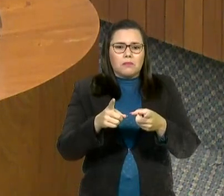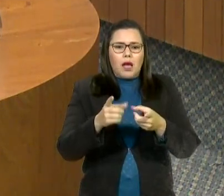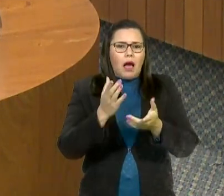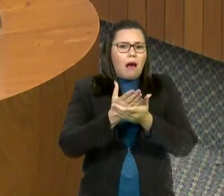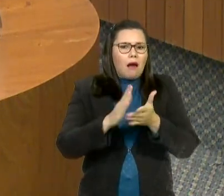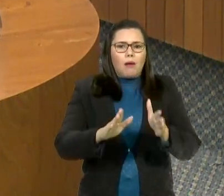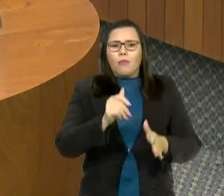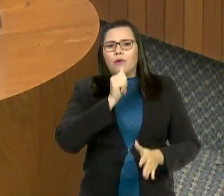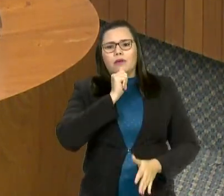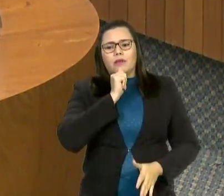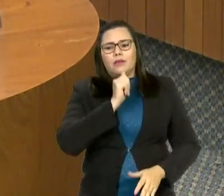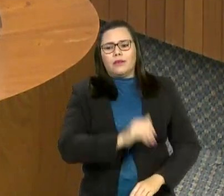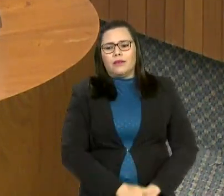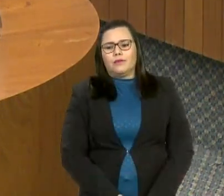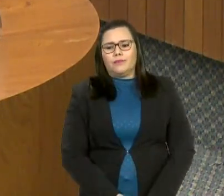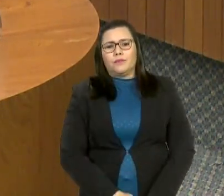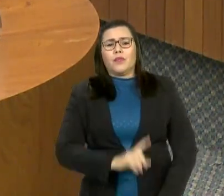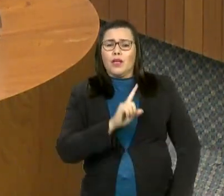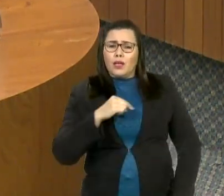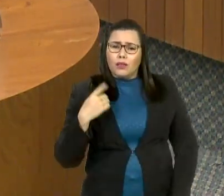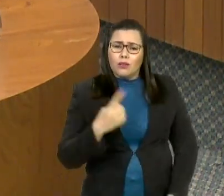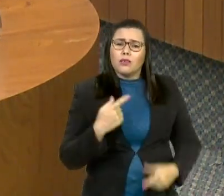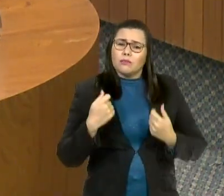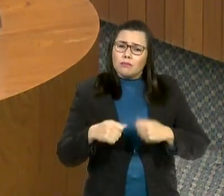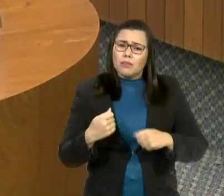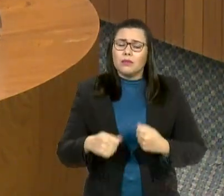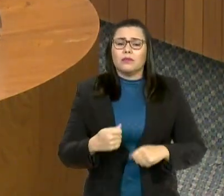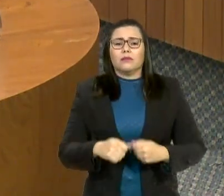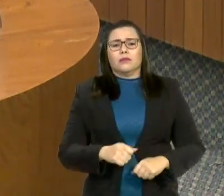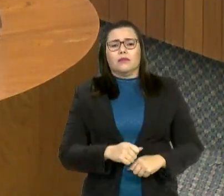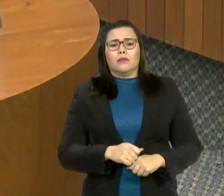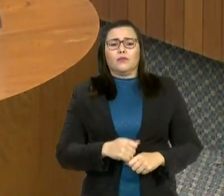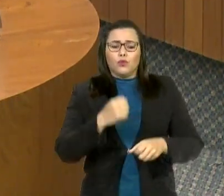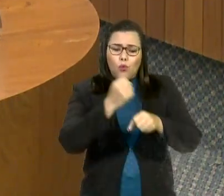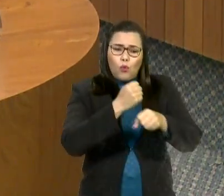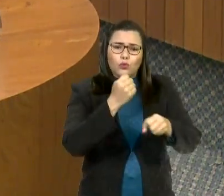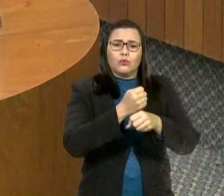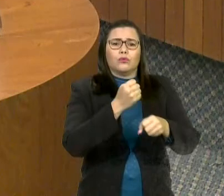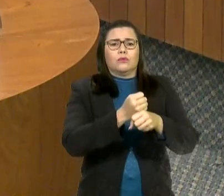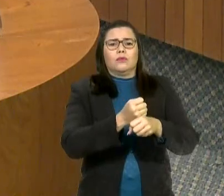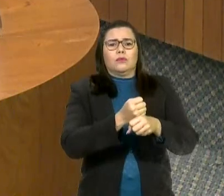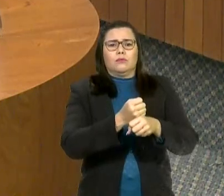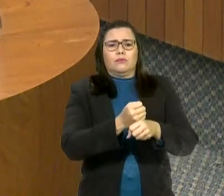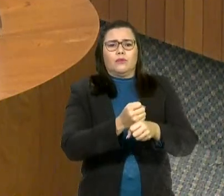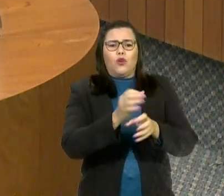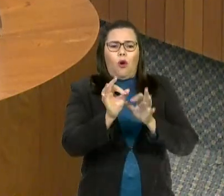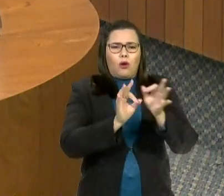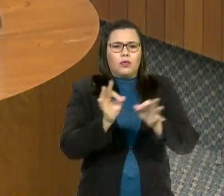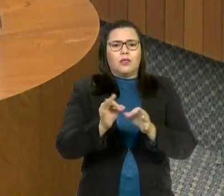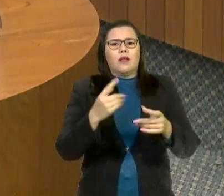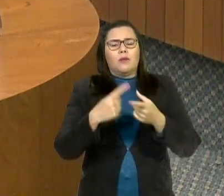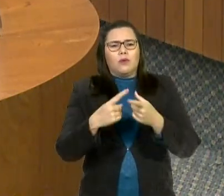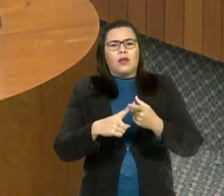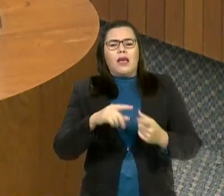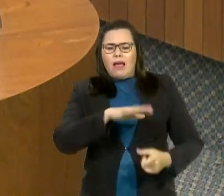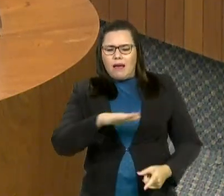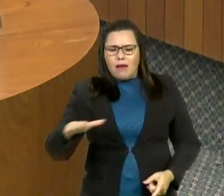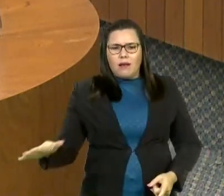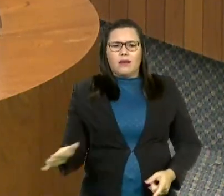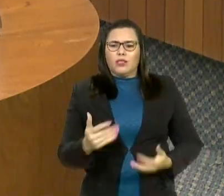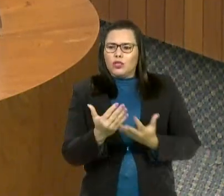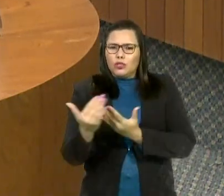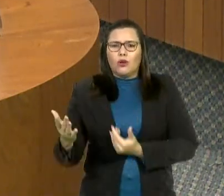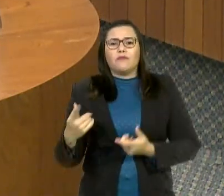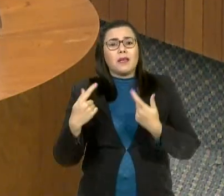investido, são crianças e jovens que estão deixando de ter a oportunidade de usufruir desses espaços, justamente porque elas estão